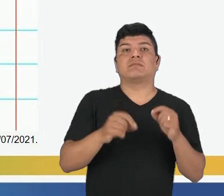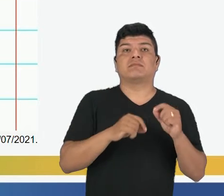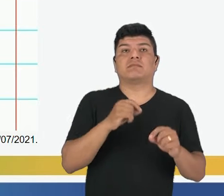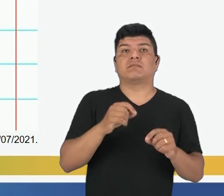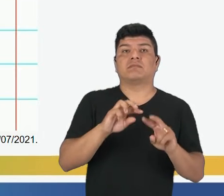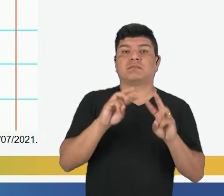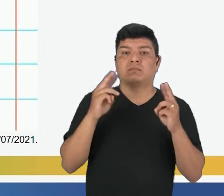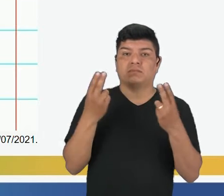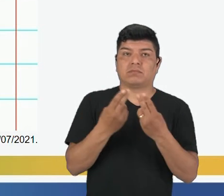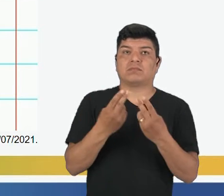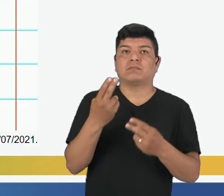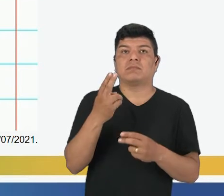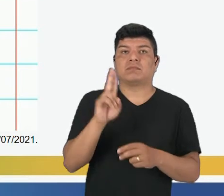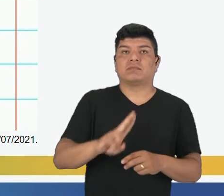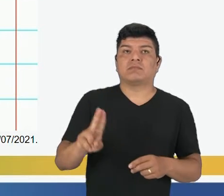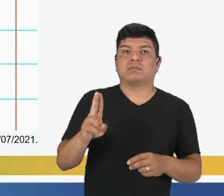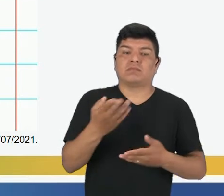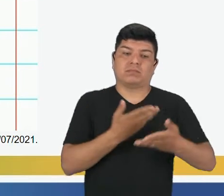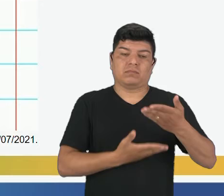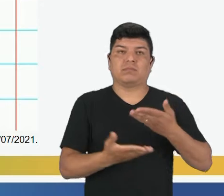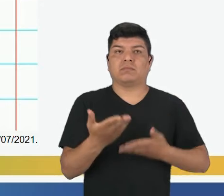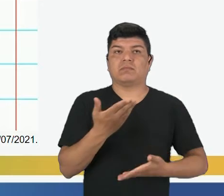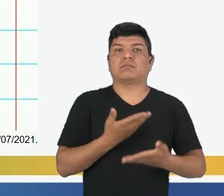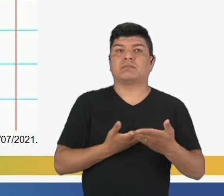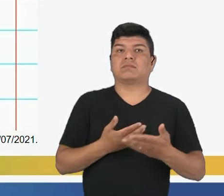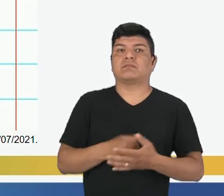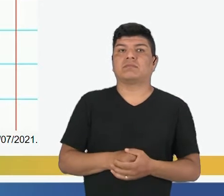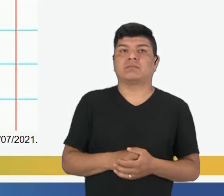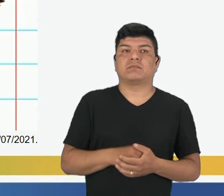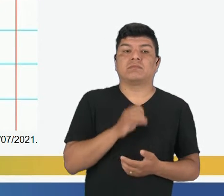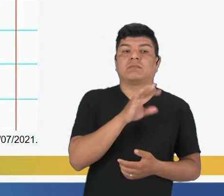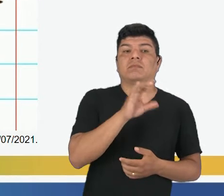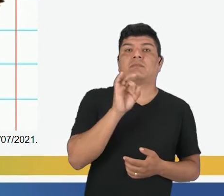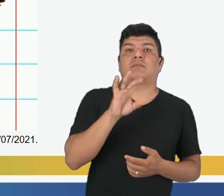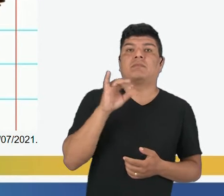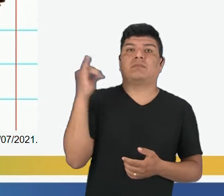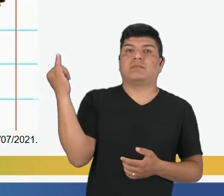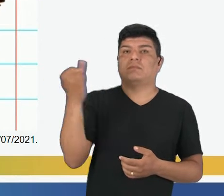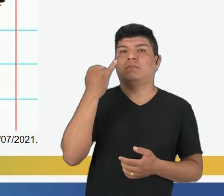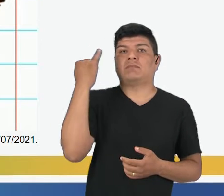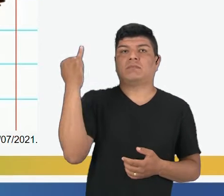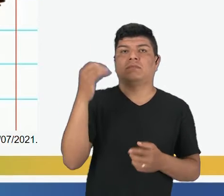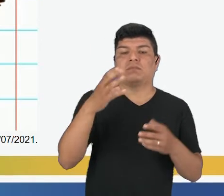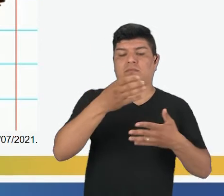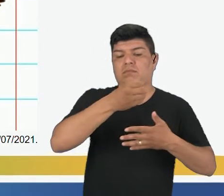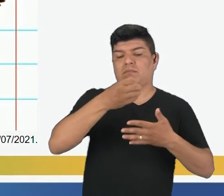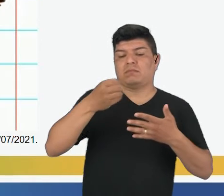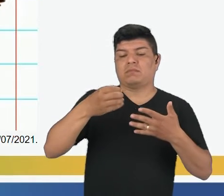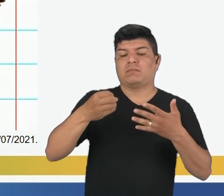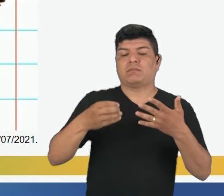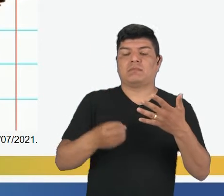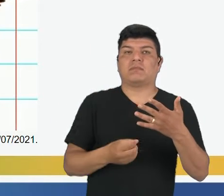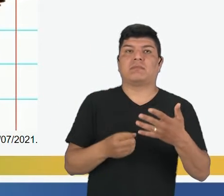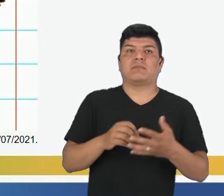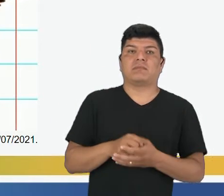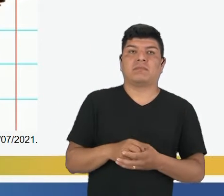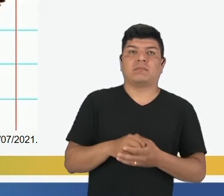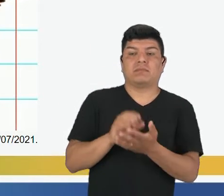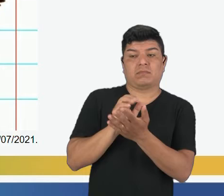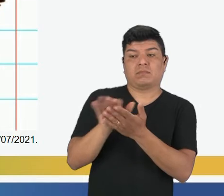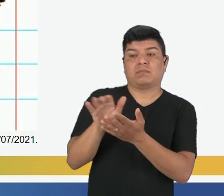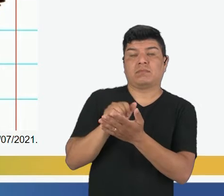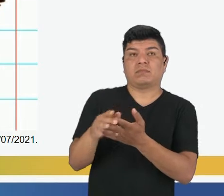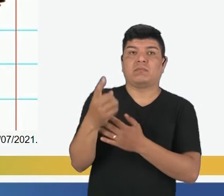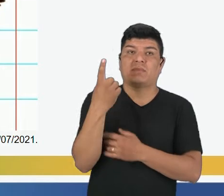são transferidos de um nível para o outro. Cada ser vivo é essencial para a cadeia alimentar, e a eliminação de um